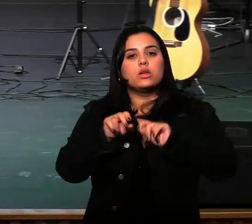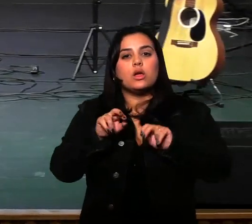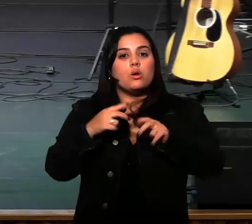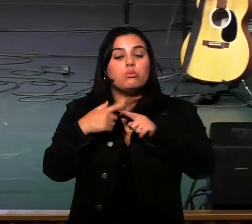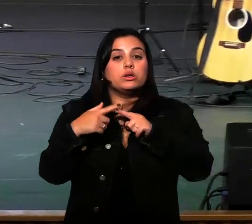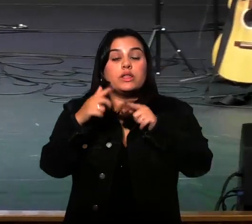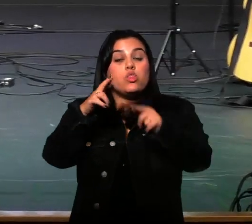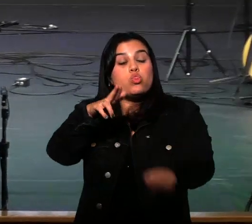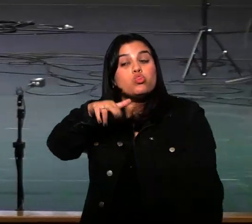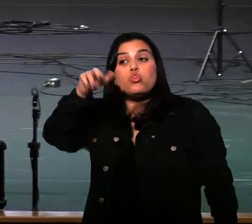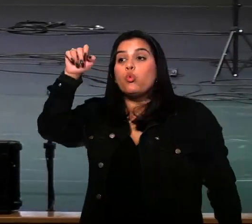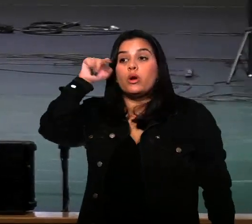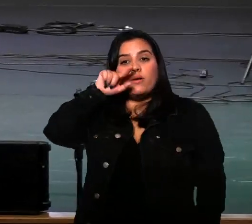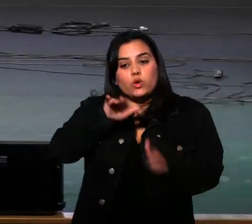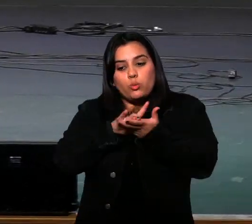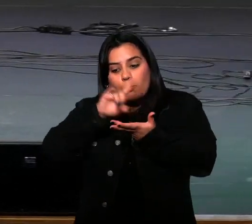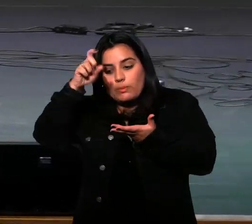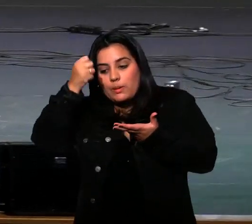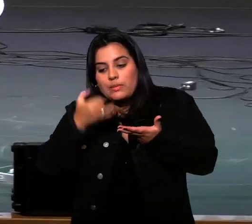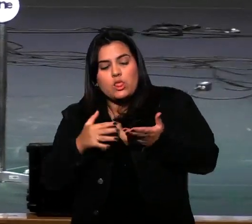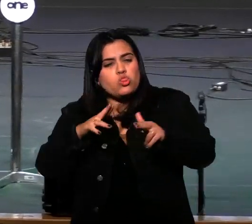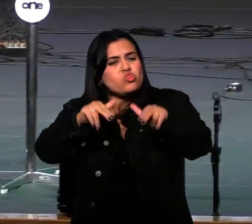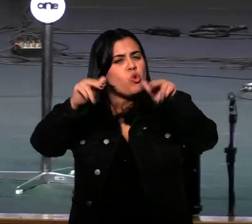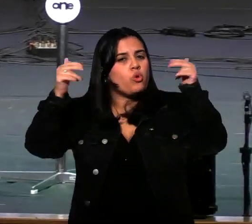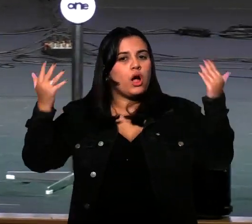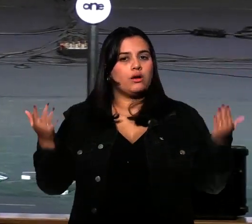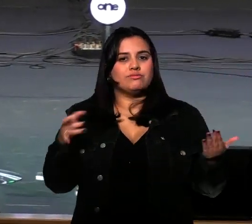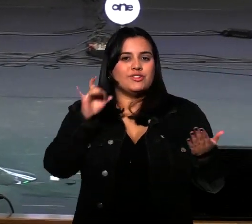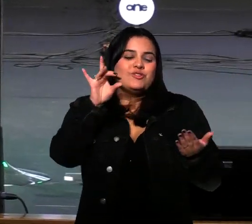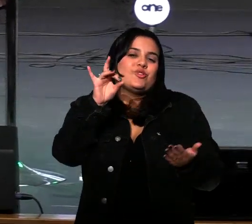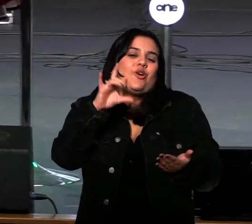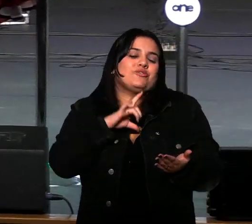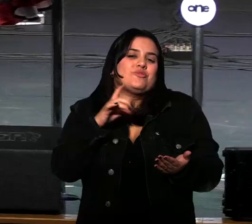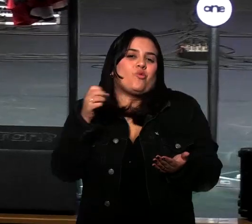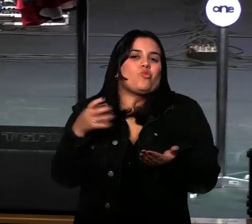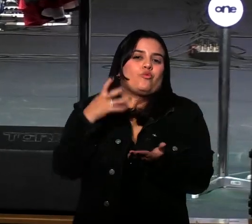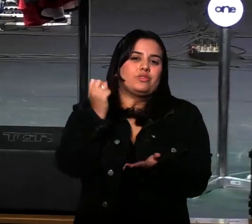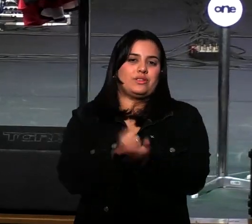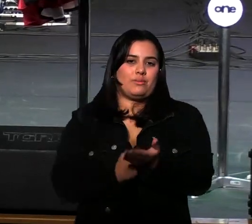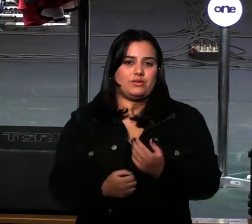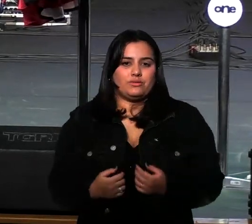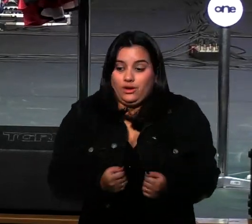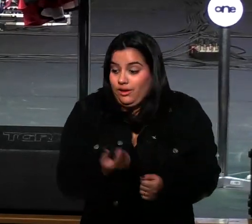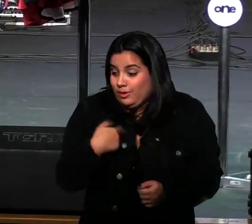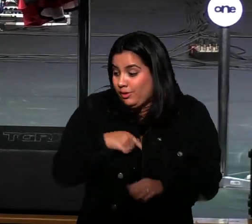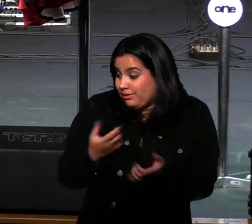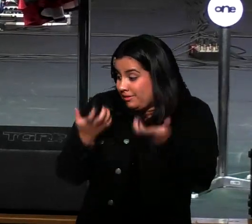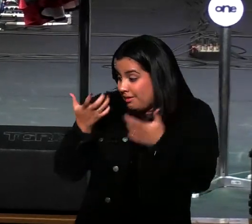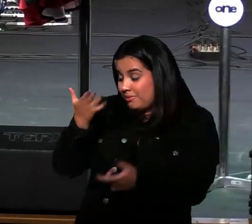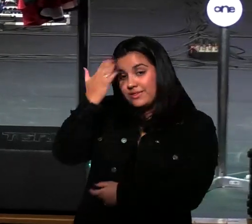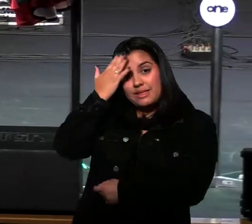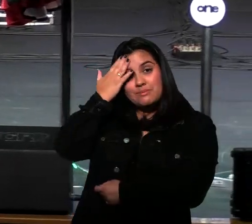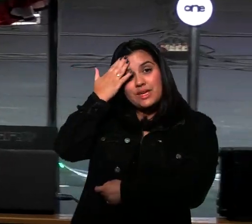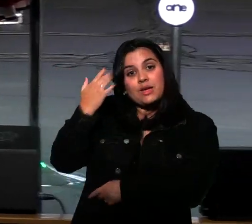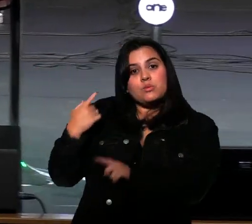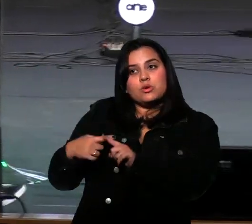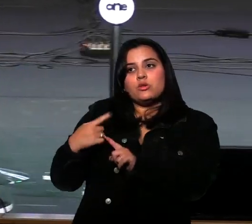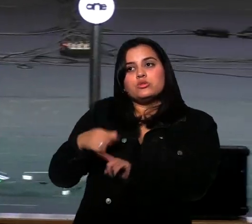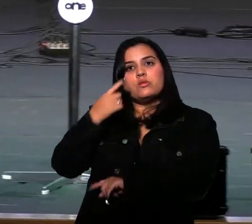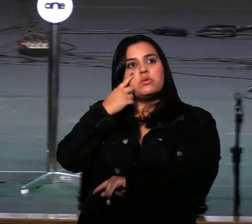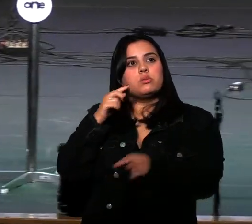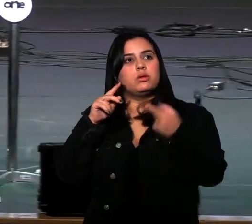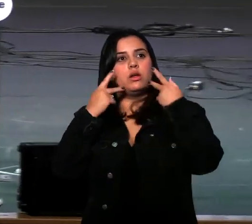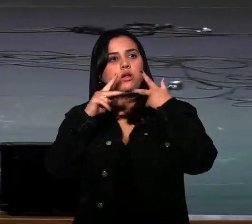tão grande. Eles só tinham o Novo Testamento lá naquele lugar. E eles falaram, mas a gente quer saber, porque a gente já ouviu pregadores falando sobre